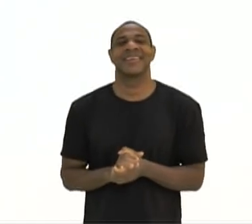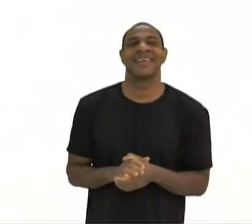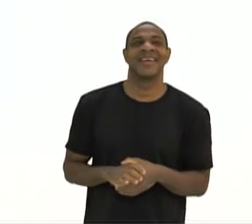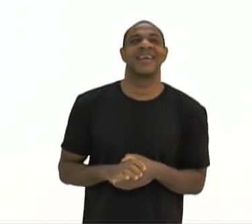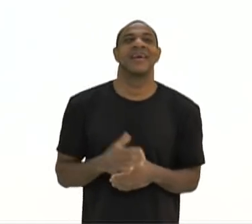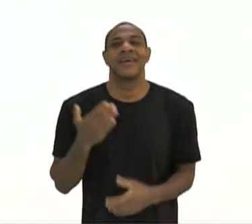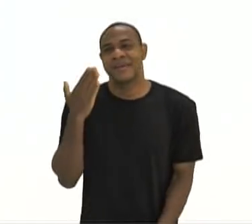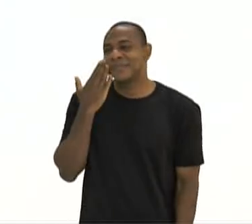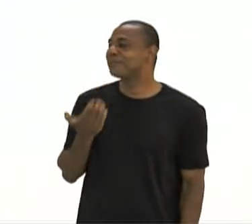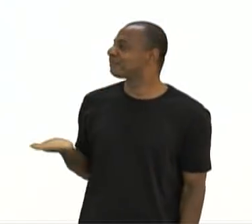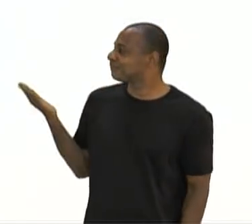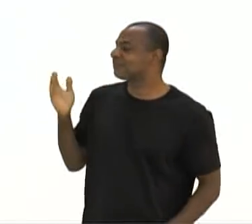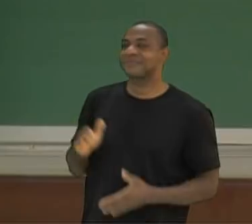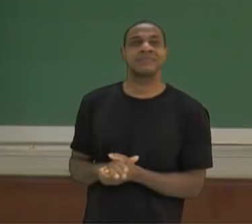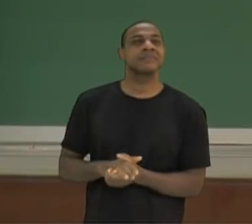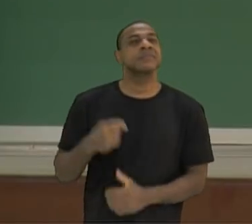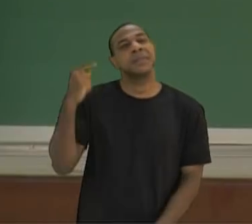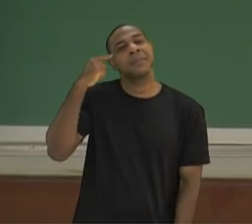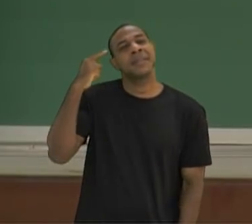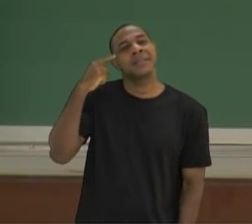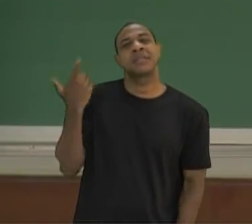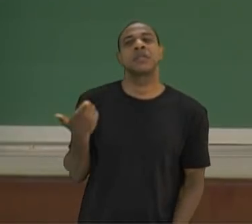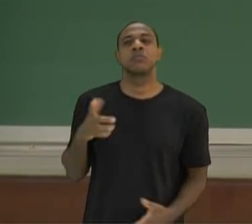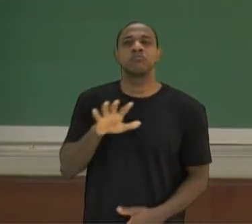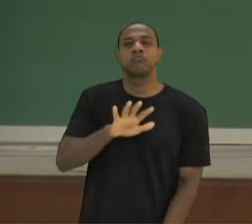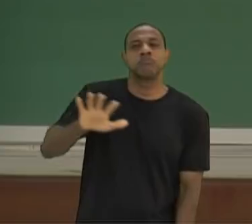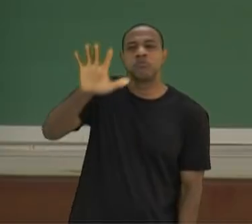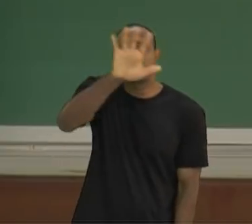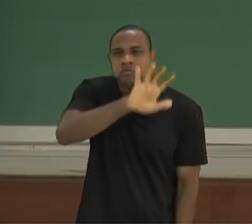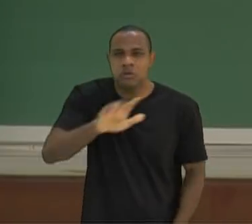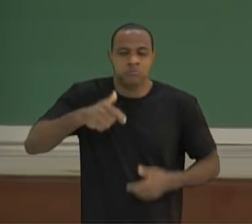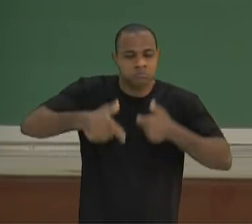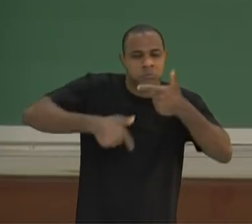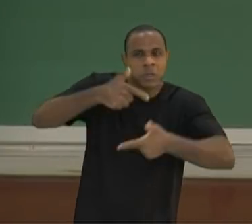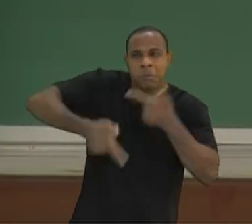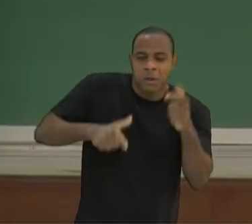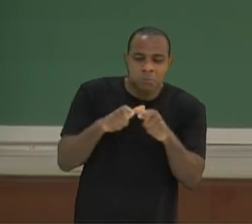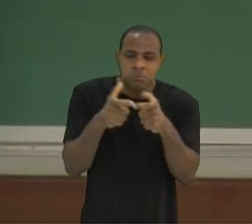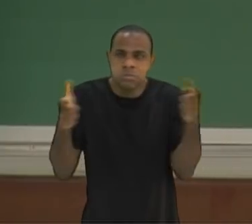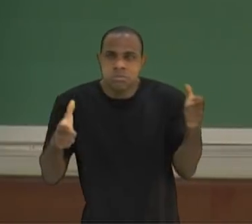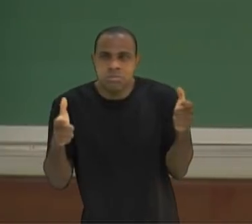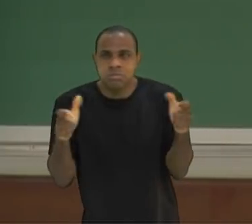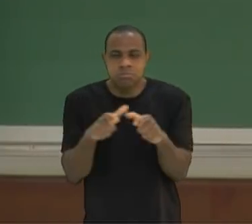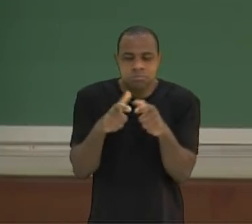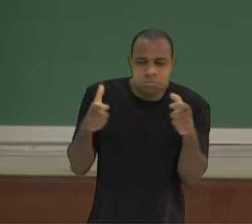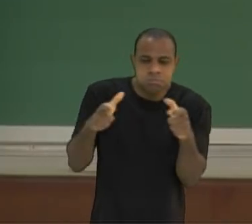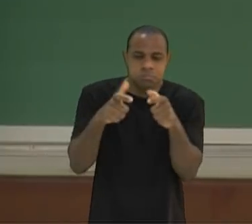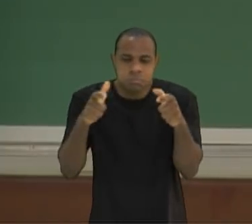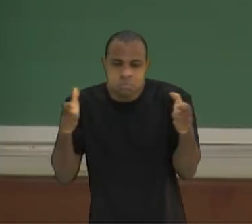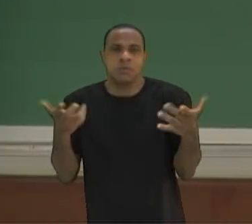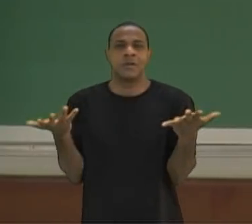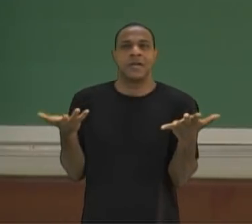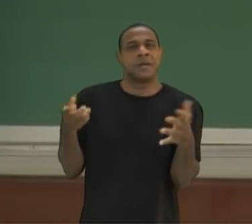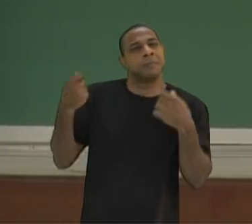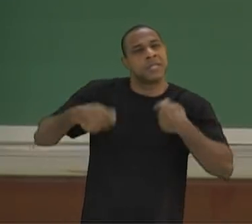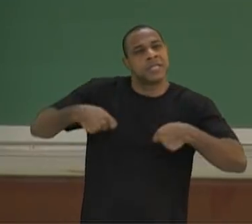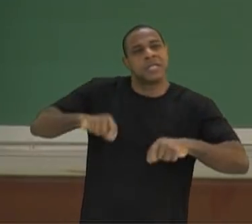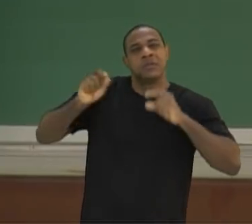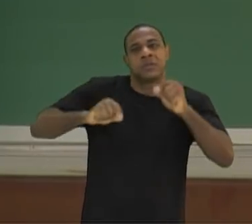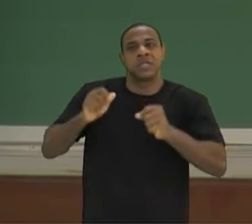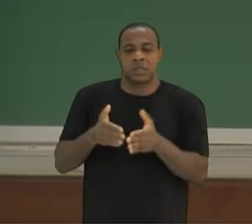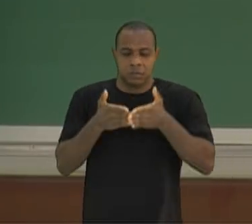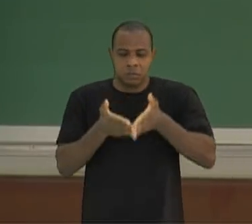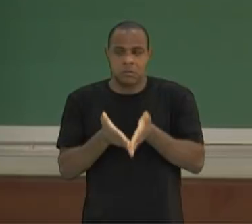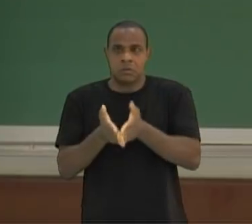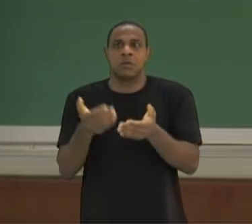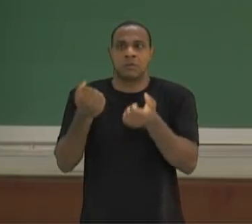vamos pensar, para que tudo isso circule, para que essas atividades se desenvolvam cada vez mais, é necessário as redes de transporte e